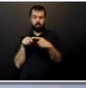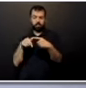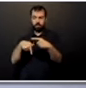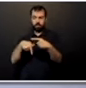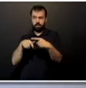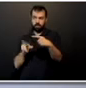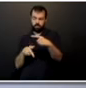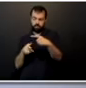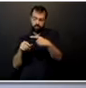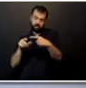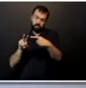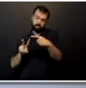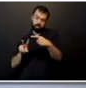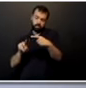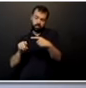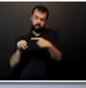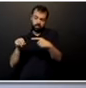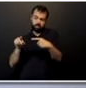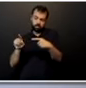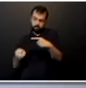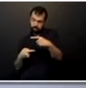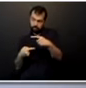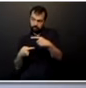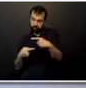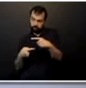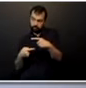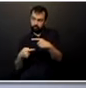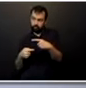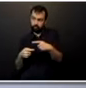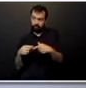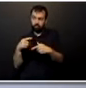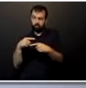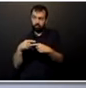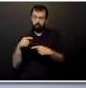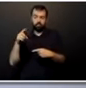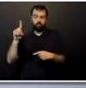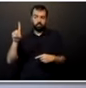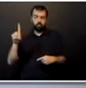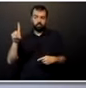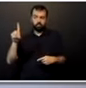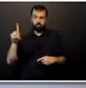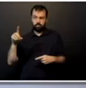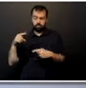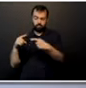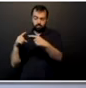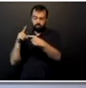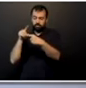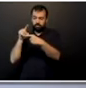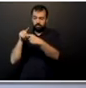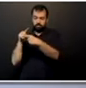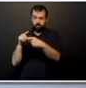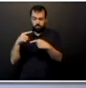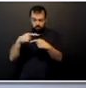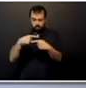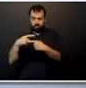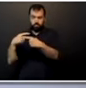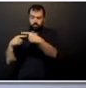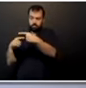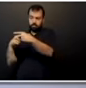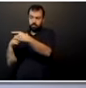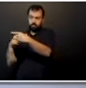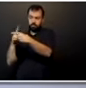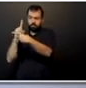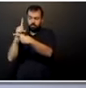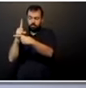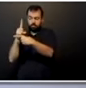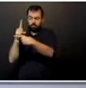mapa equivale a 7200000 cm no real e aqui eu quero saber um centímetro no